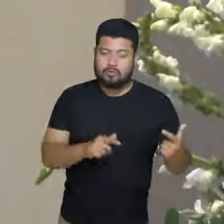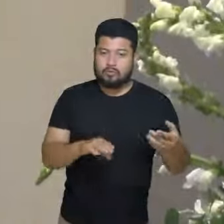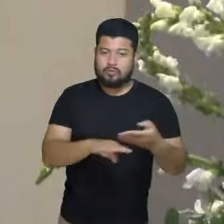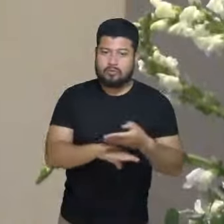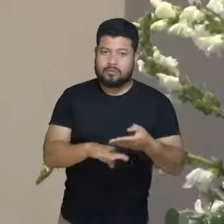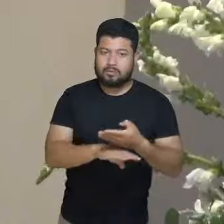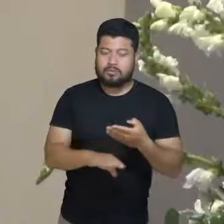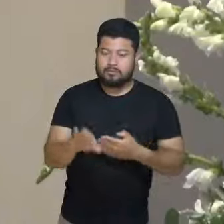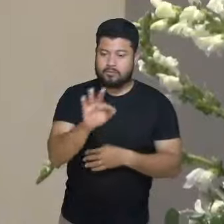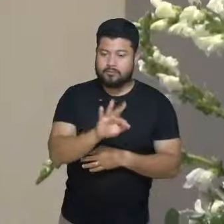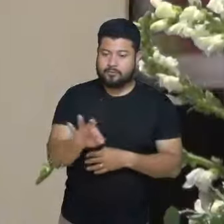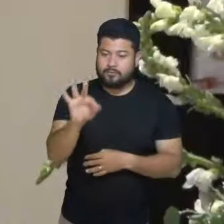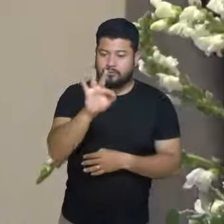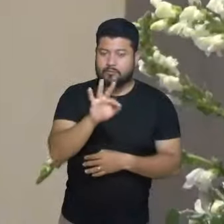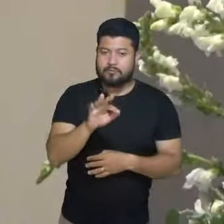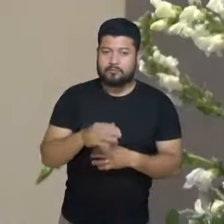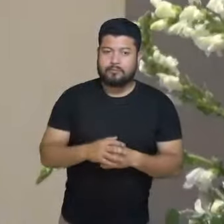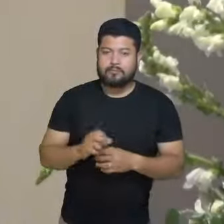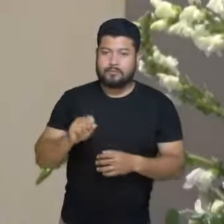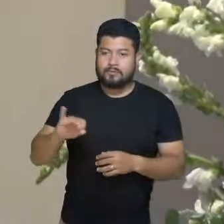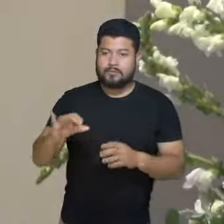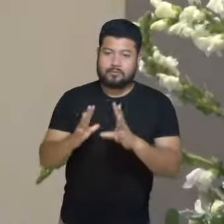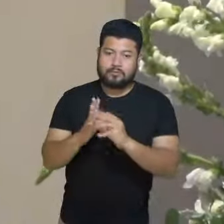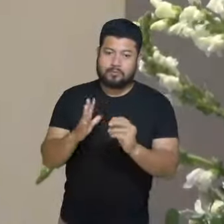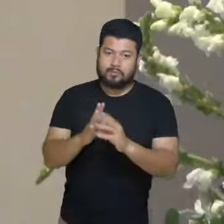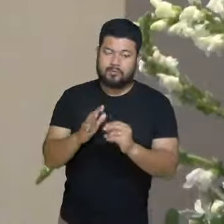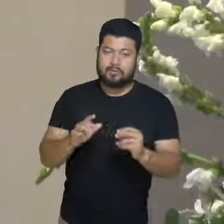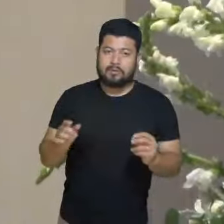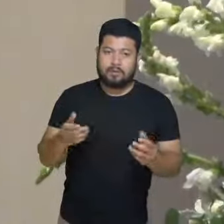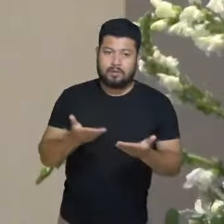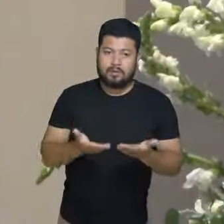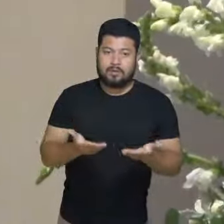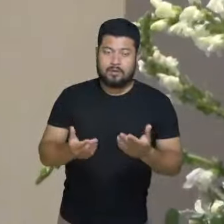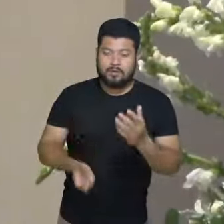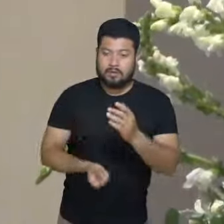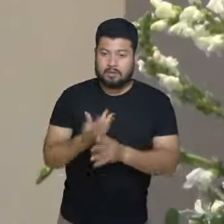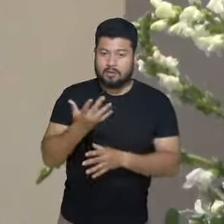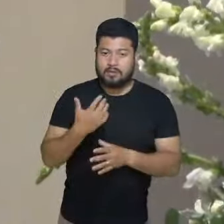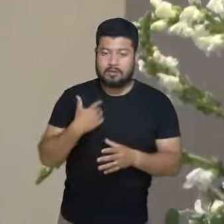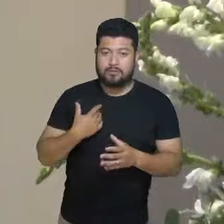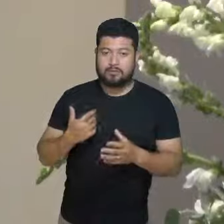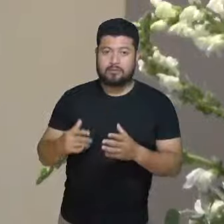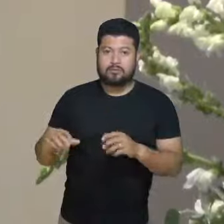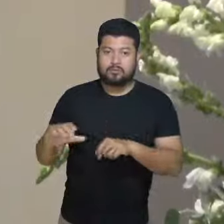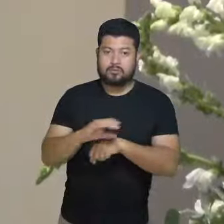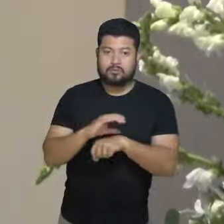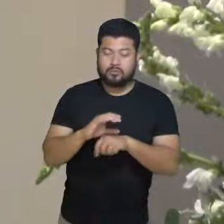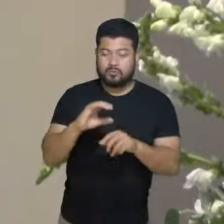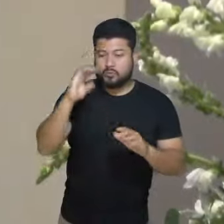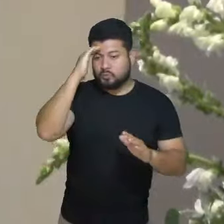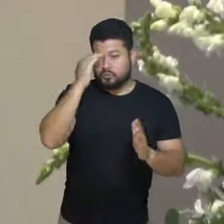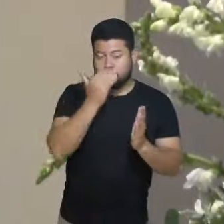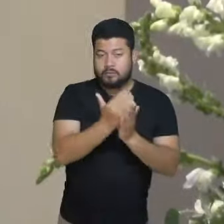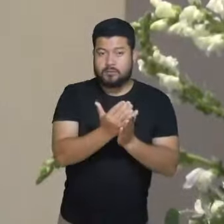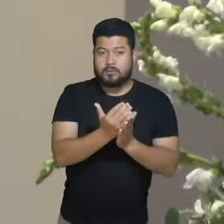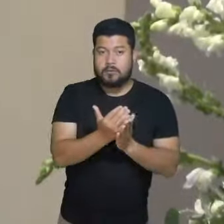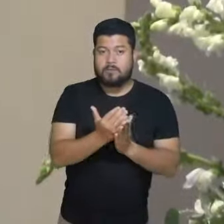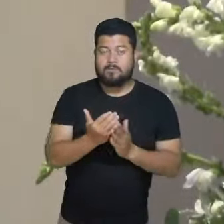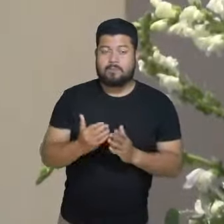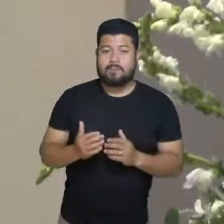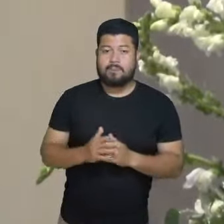federativo foi idealizado para possibilitar o cumprimento das funções constitucionais de cada um 200 subnacionais